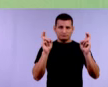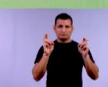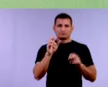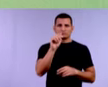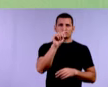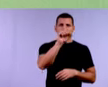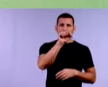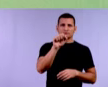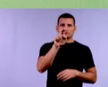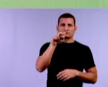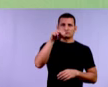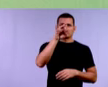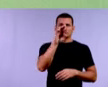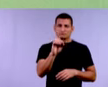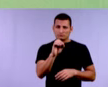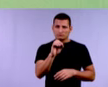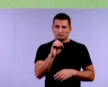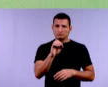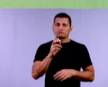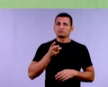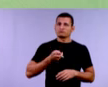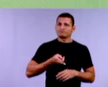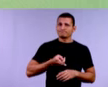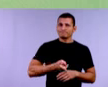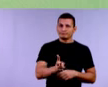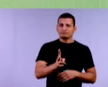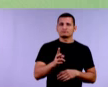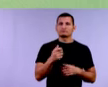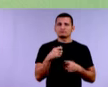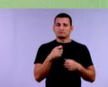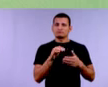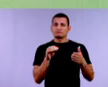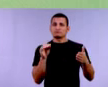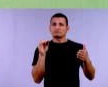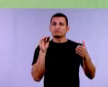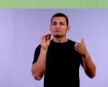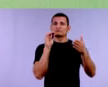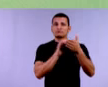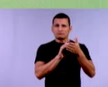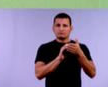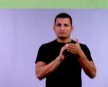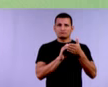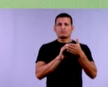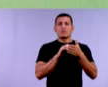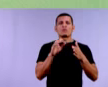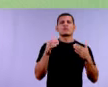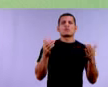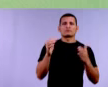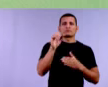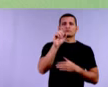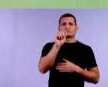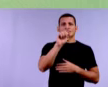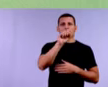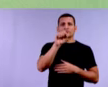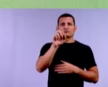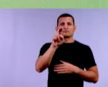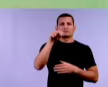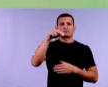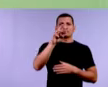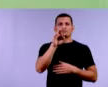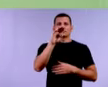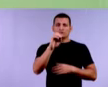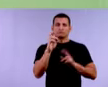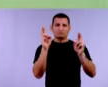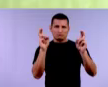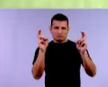quando nós emitimos algum e-mail, nós enviamos algum e-mail, nós ressaltarmos qual é o assunto. Por quê? Porque pode acontecer